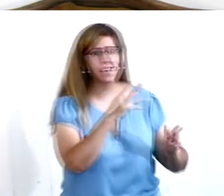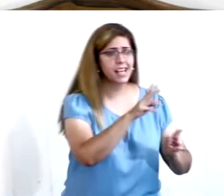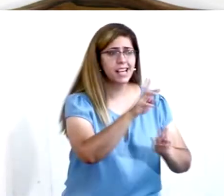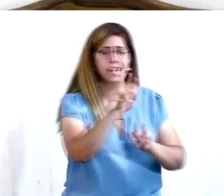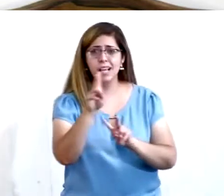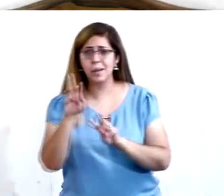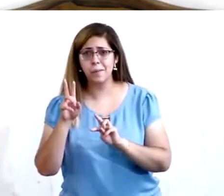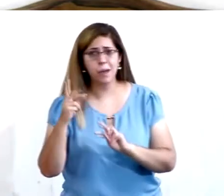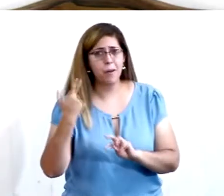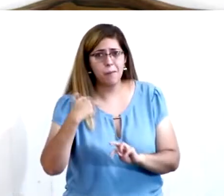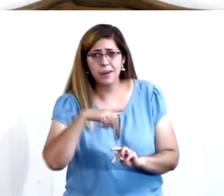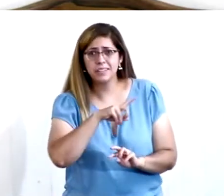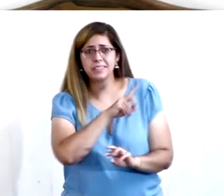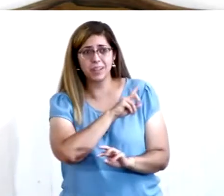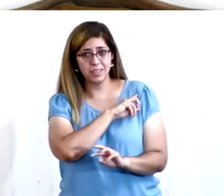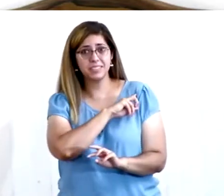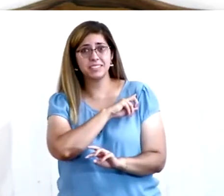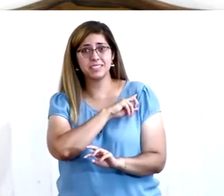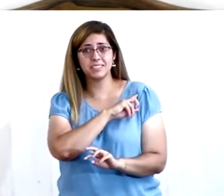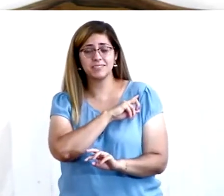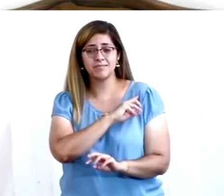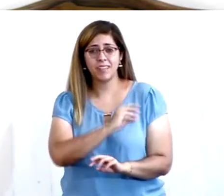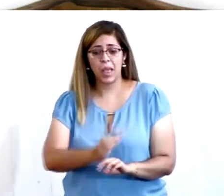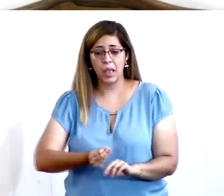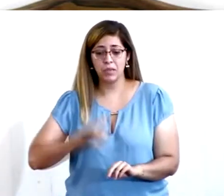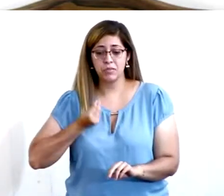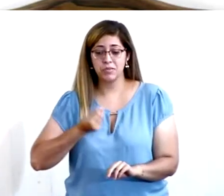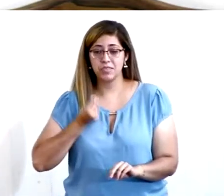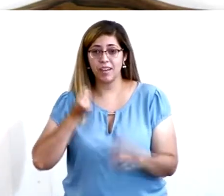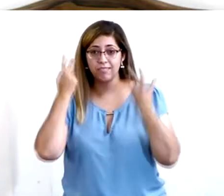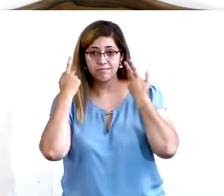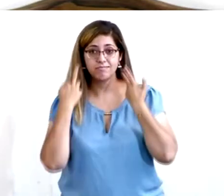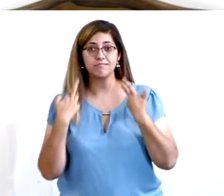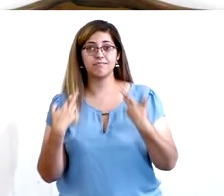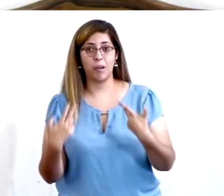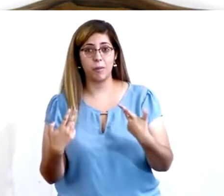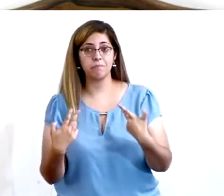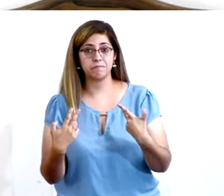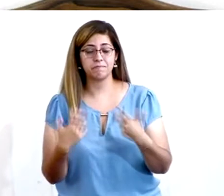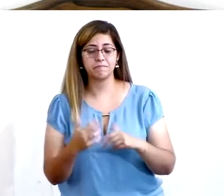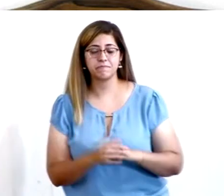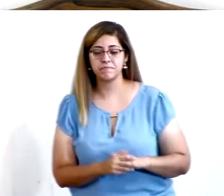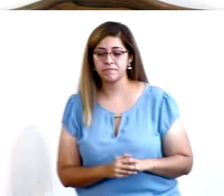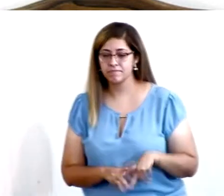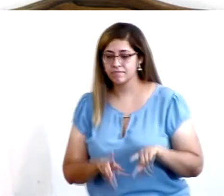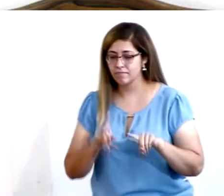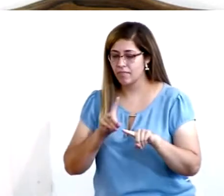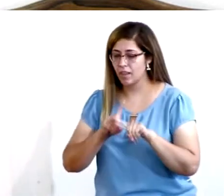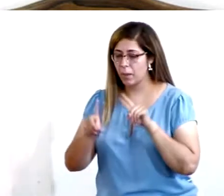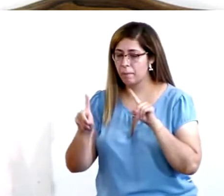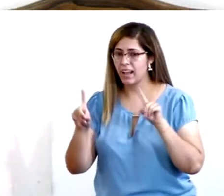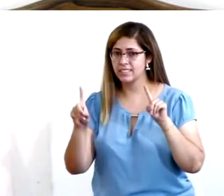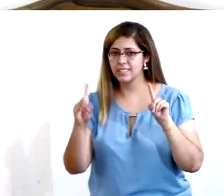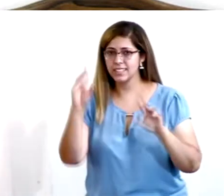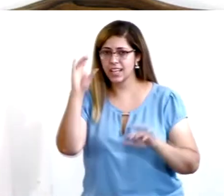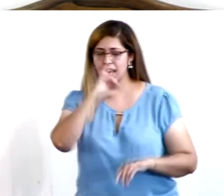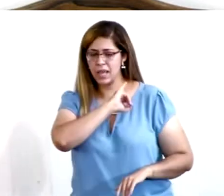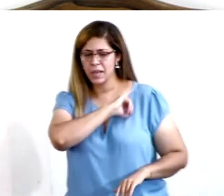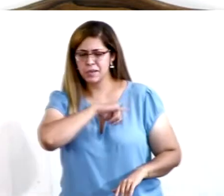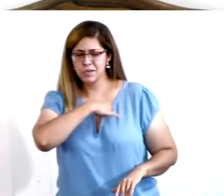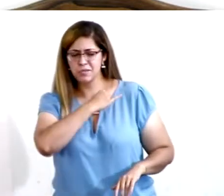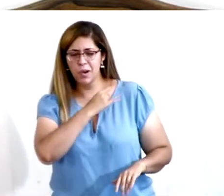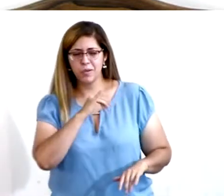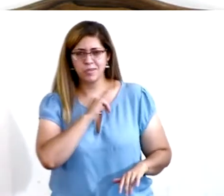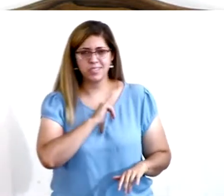que me condensar em figura humana? Mas não é isso que João fala. João diz que ele veio